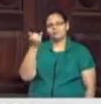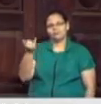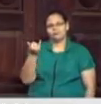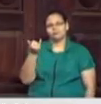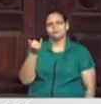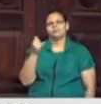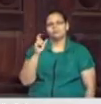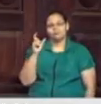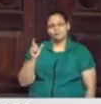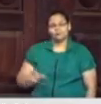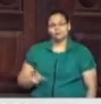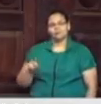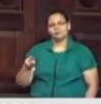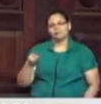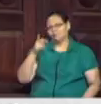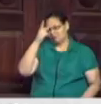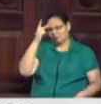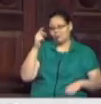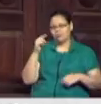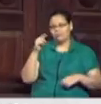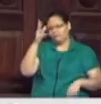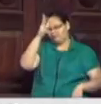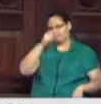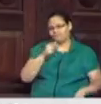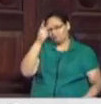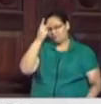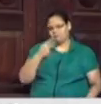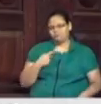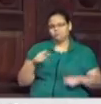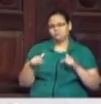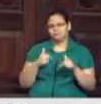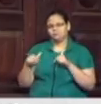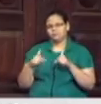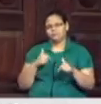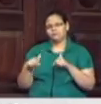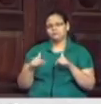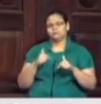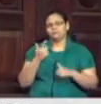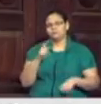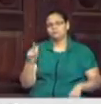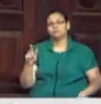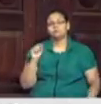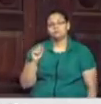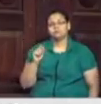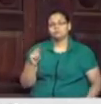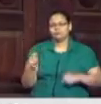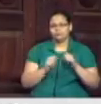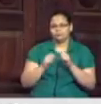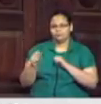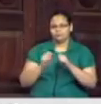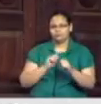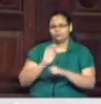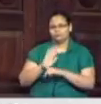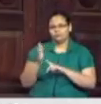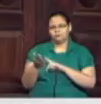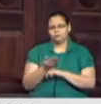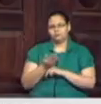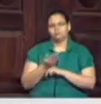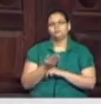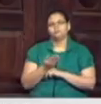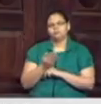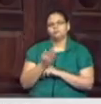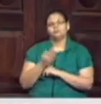dos empreendedores solidários, de seus empreendimentos, que trabalham com uma outra lógica, que é a economia cooperativa,